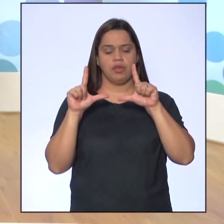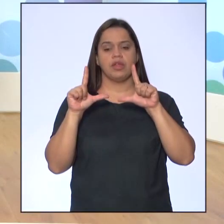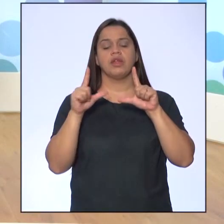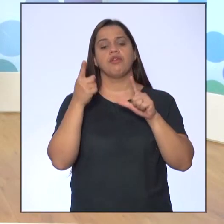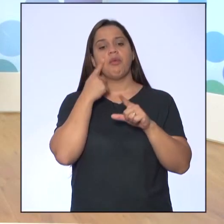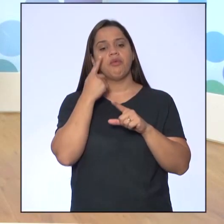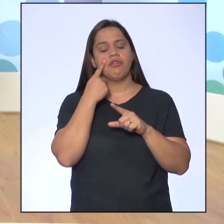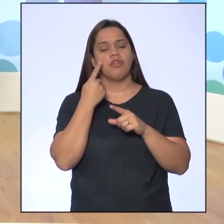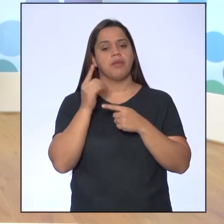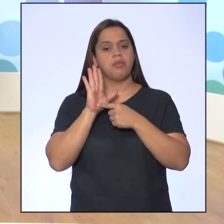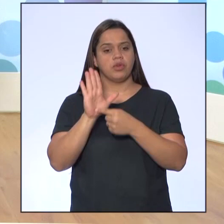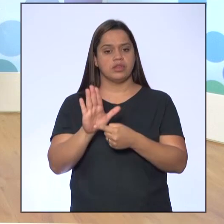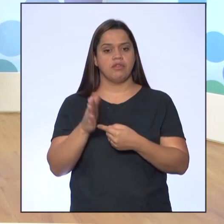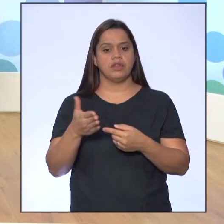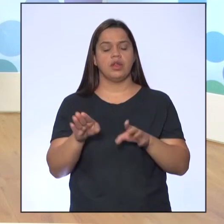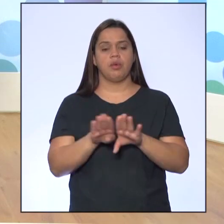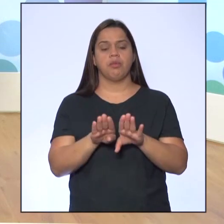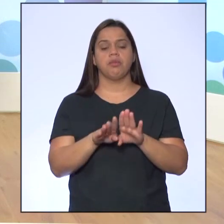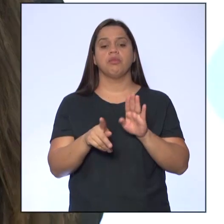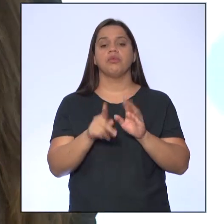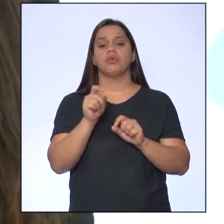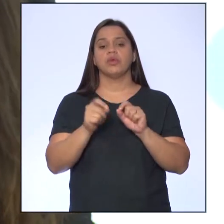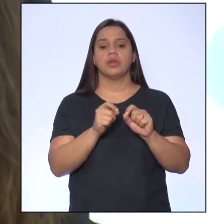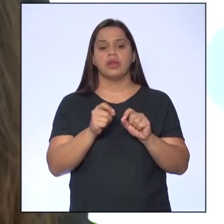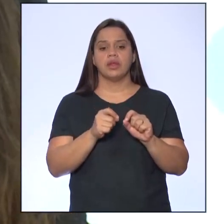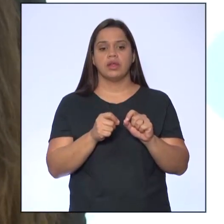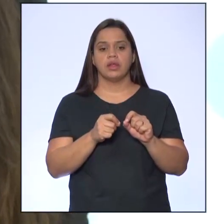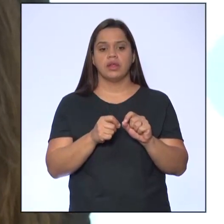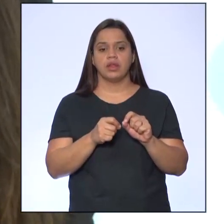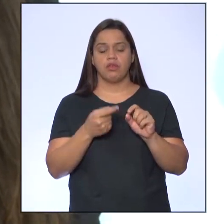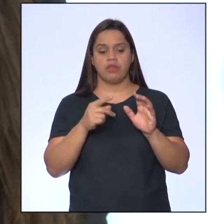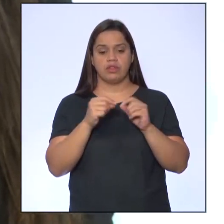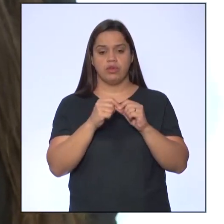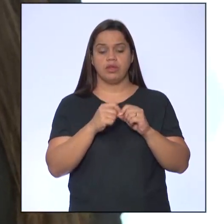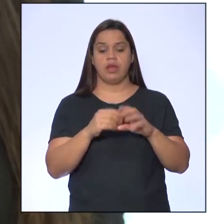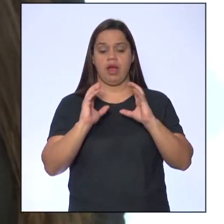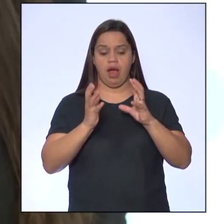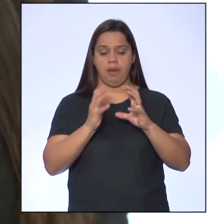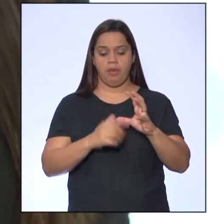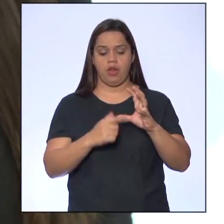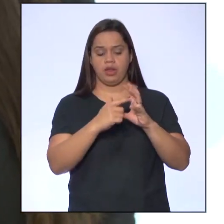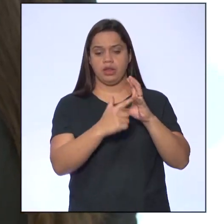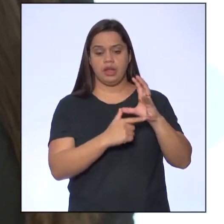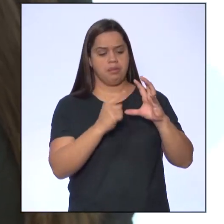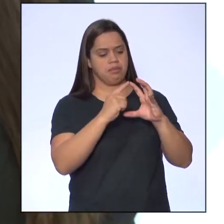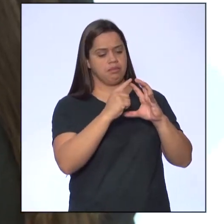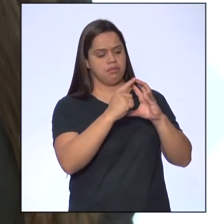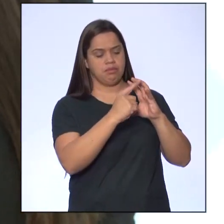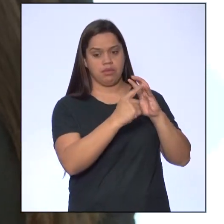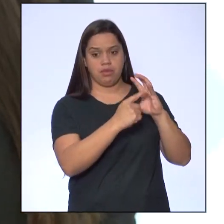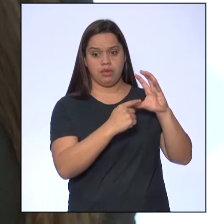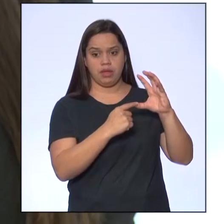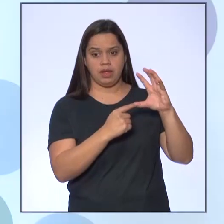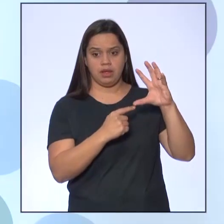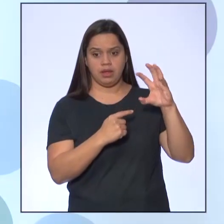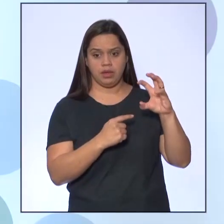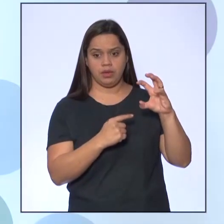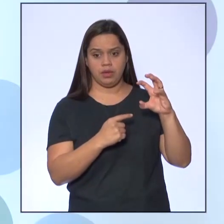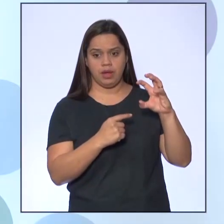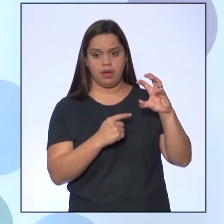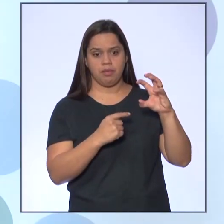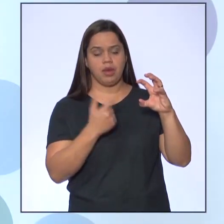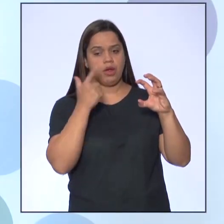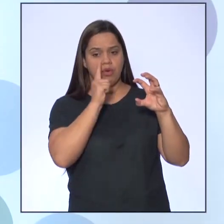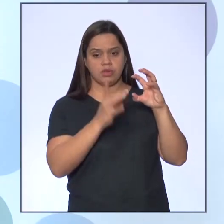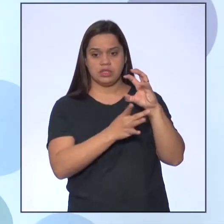demonstrava, né? Então, eu seguro a bola, né, na palma da mão, fazendo pressão com as pontas do dedo. Ok? Tá?